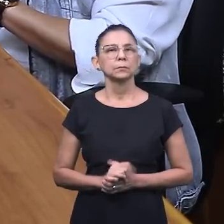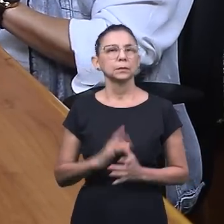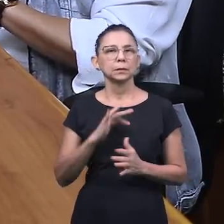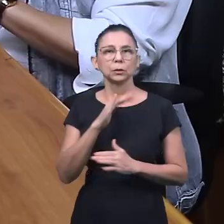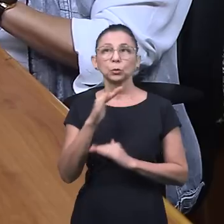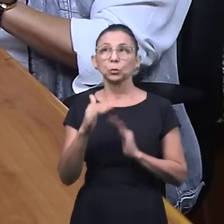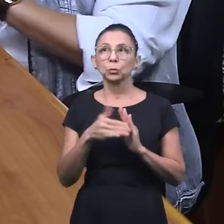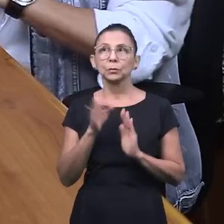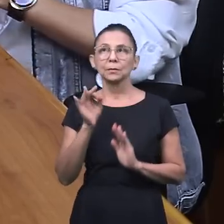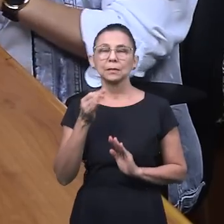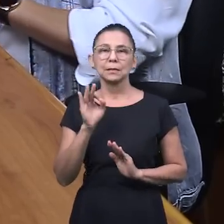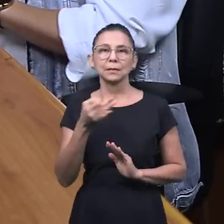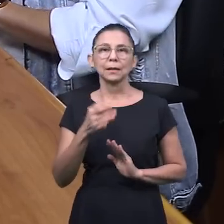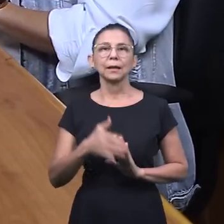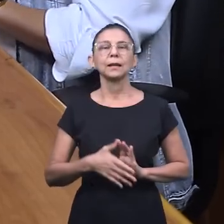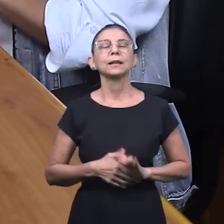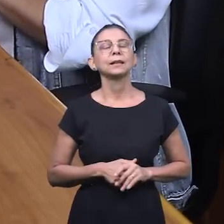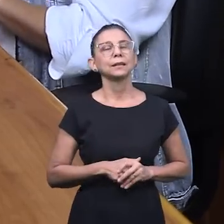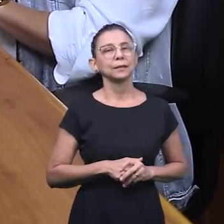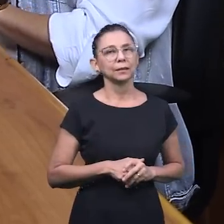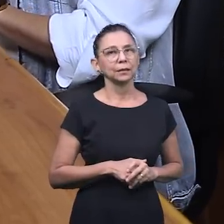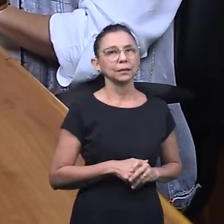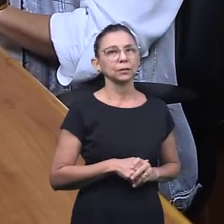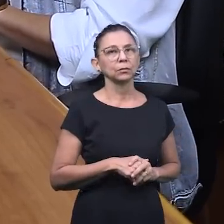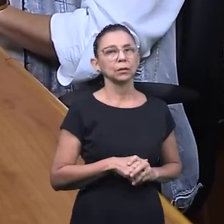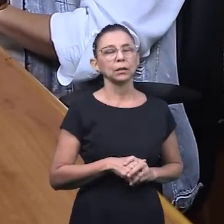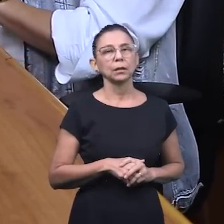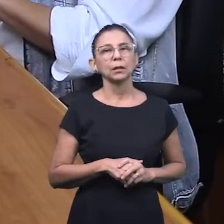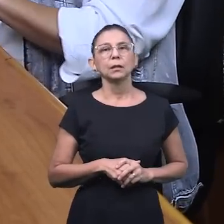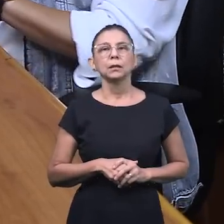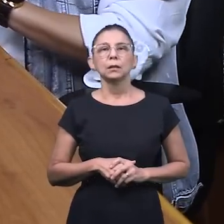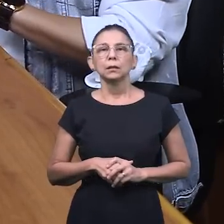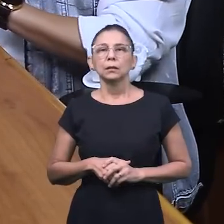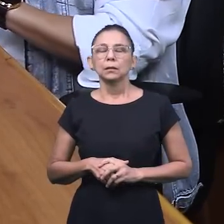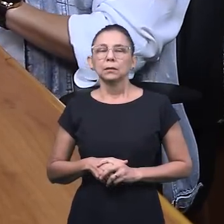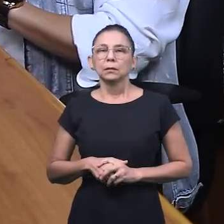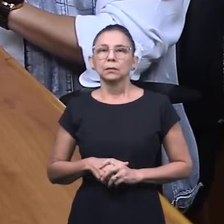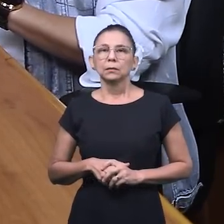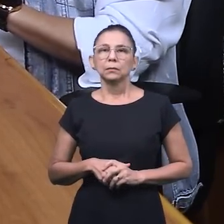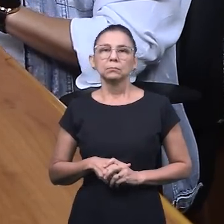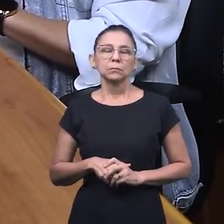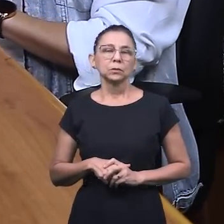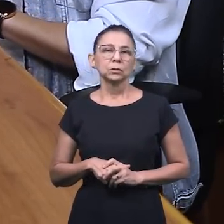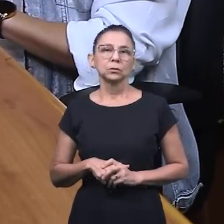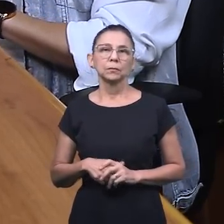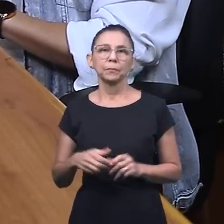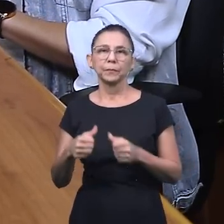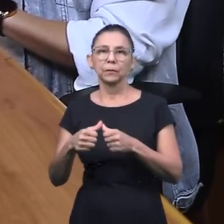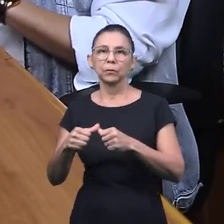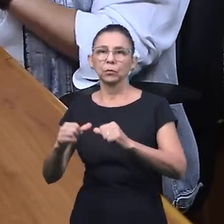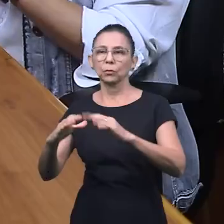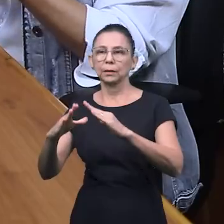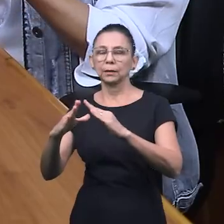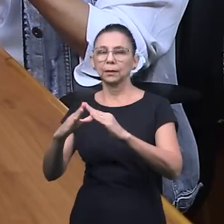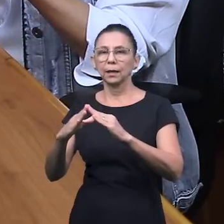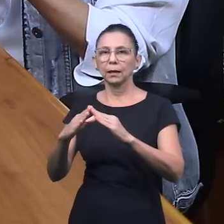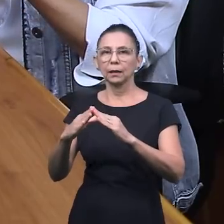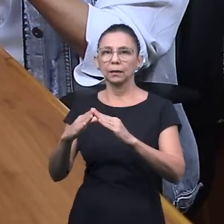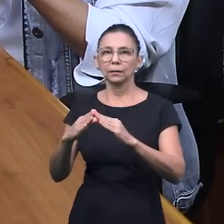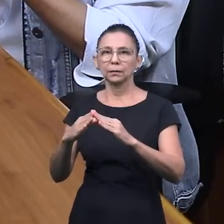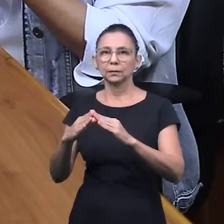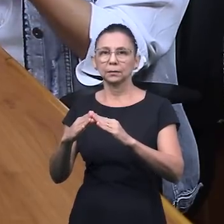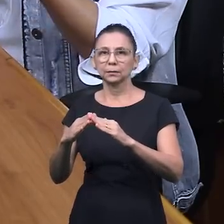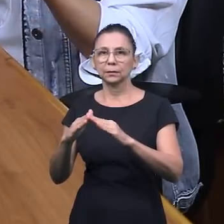Sim. Tudo deu certo? Tudo e aí vocês deu foram certo. para casa. Ela foi para casa, ficou em casa, no processo de recuperação. Sim. Mas não foi assim,